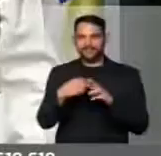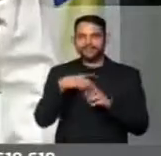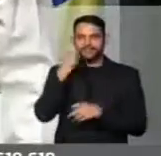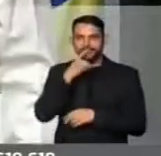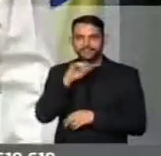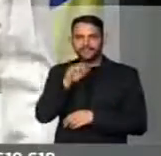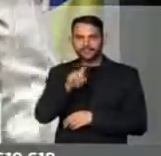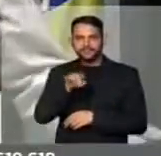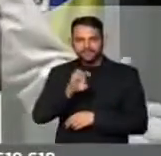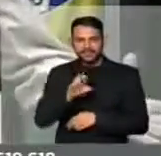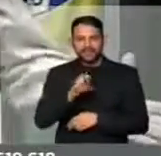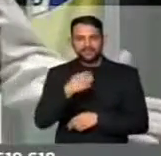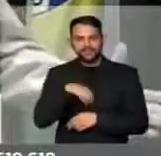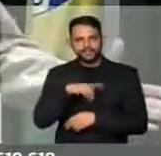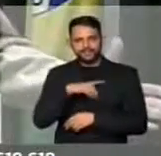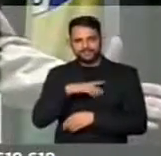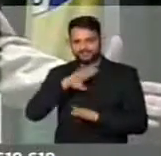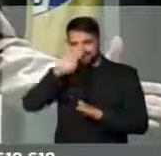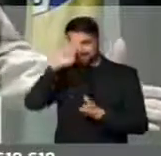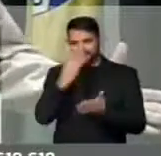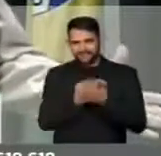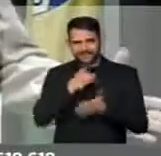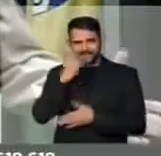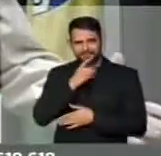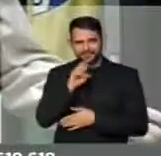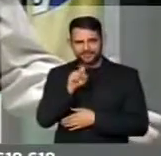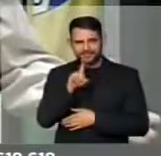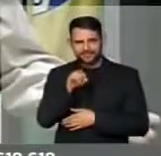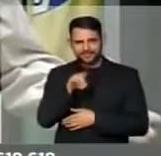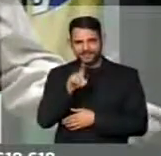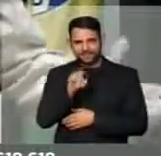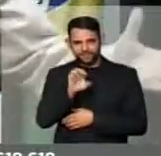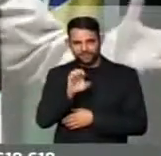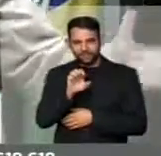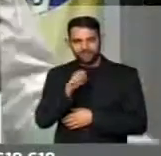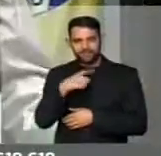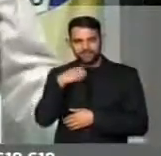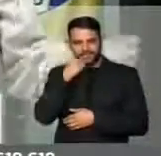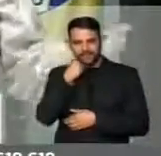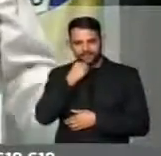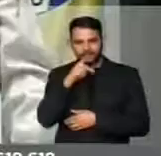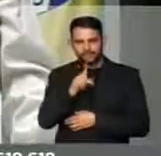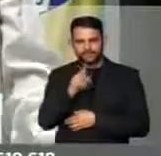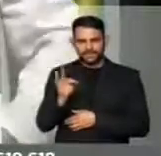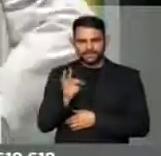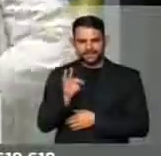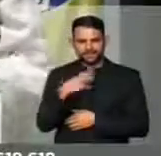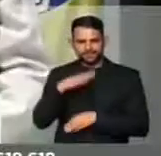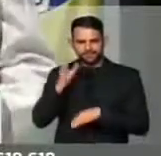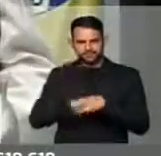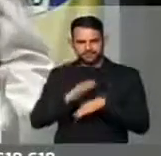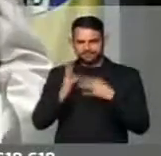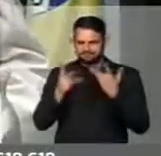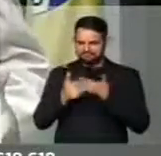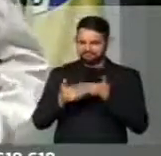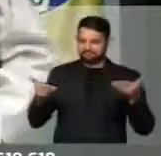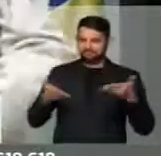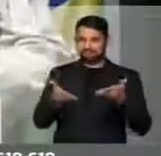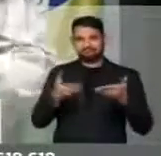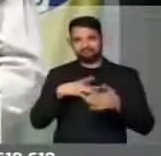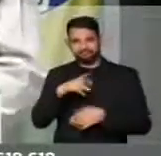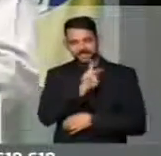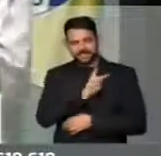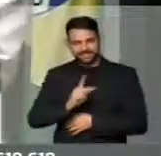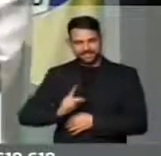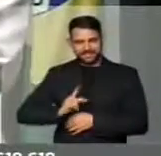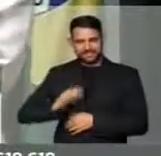Delcídio. Desacreditar o senador Delcídio, senador do PT dos mais ilustres,